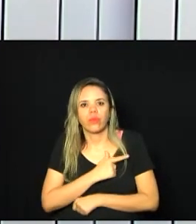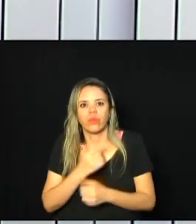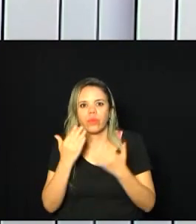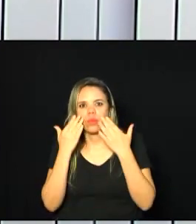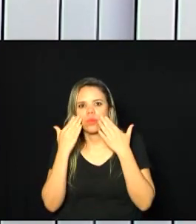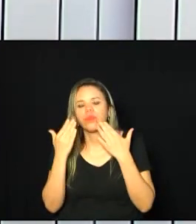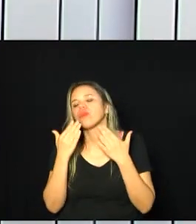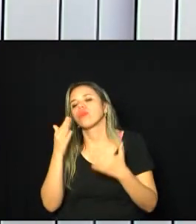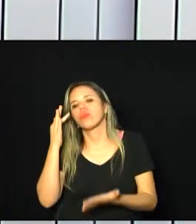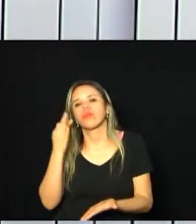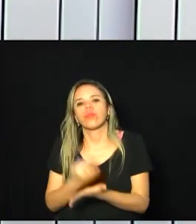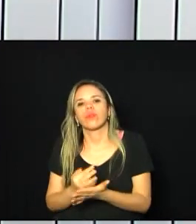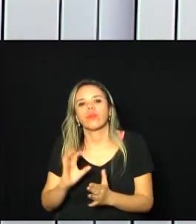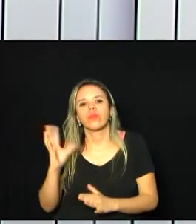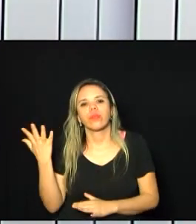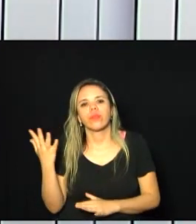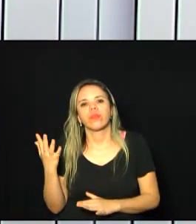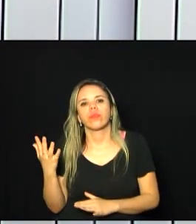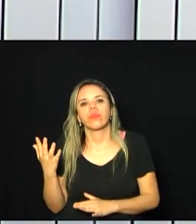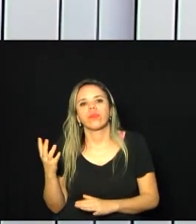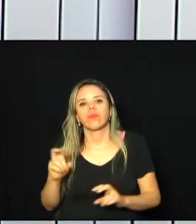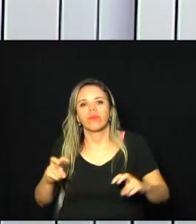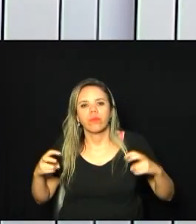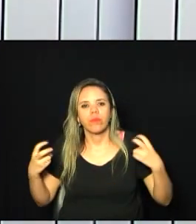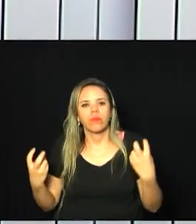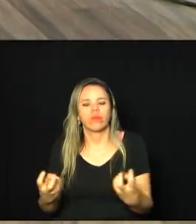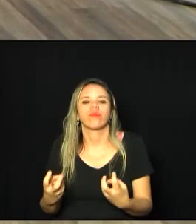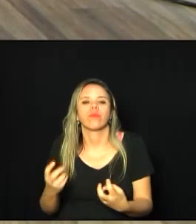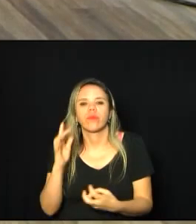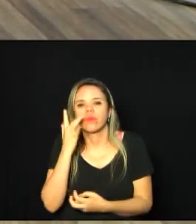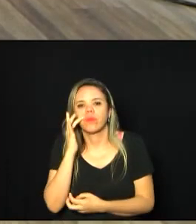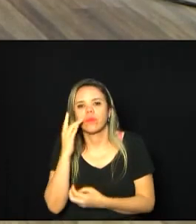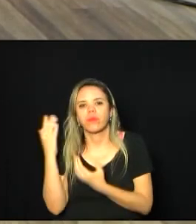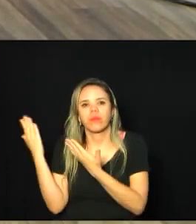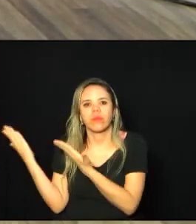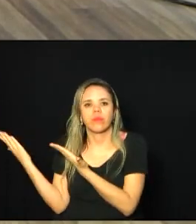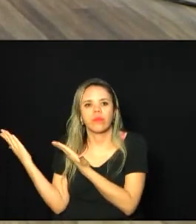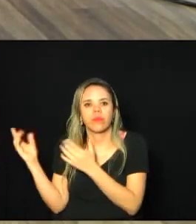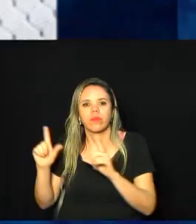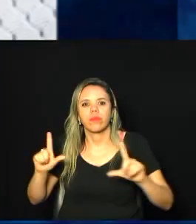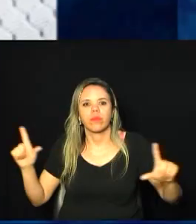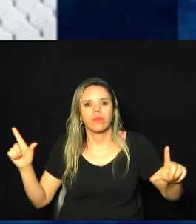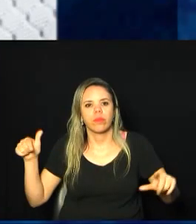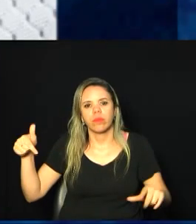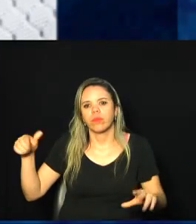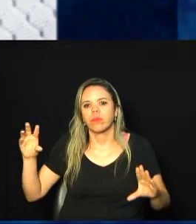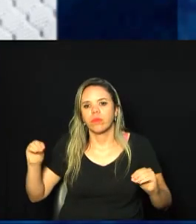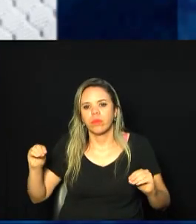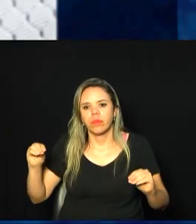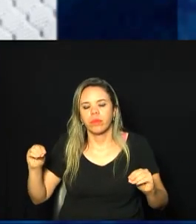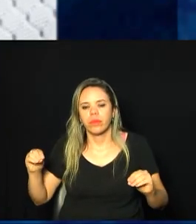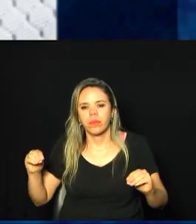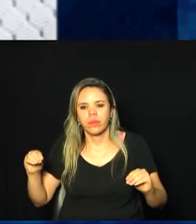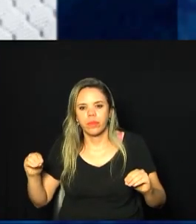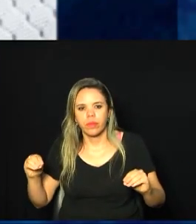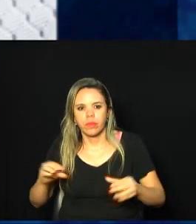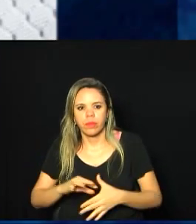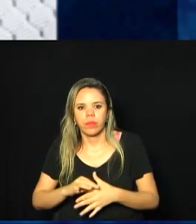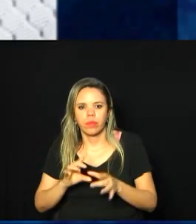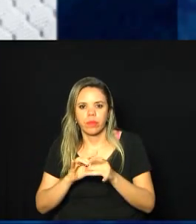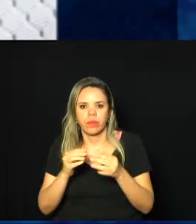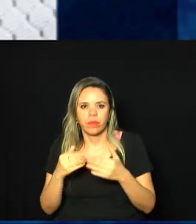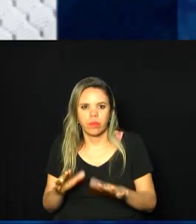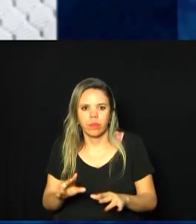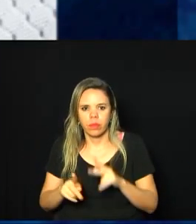do Confiança acontece no estádio Brinco de Ouro. Já está aqui na minha tela, às 7h da noite, liberado